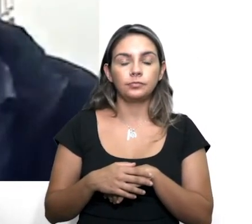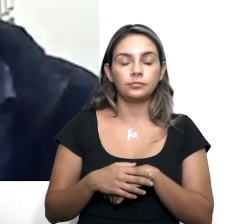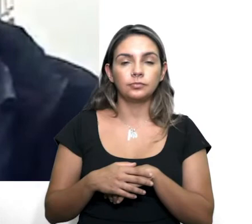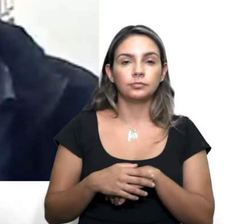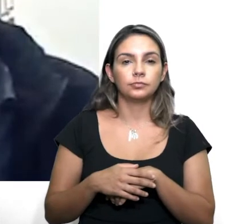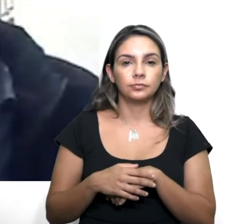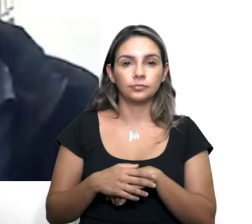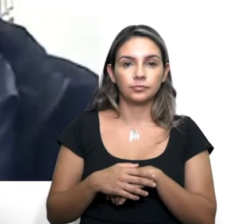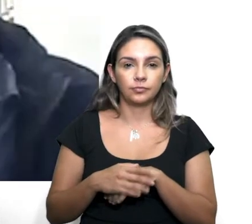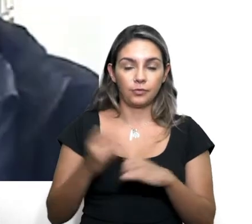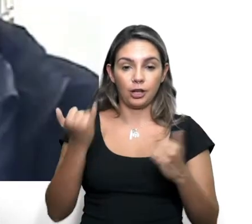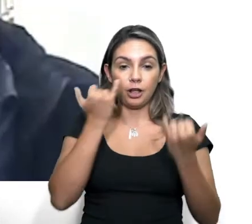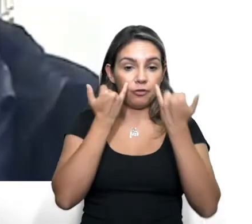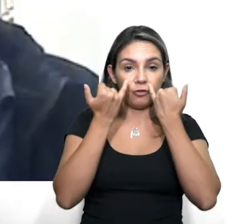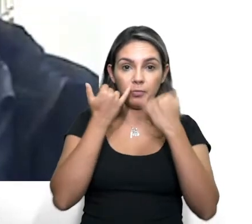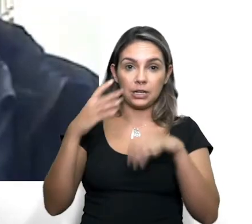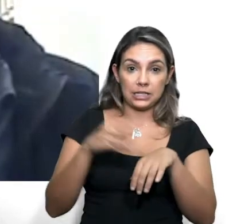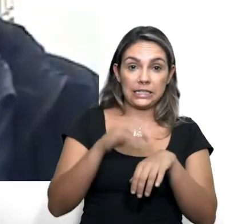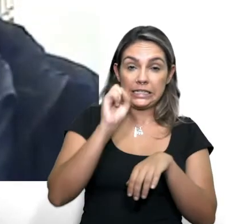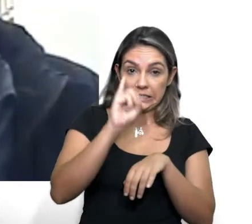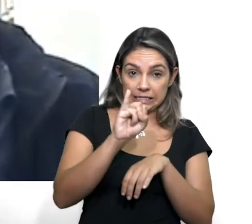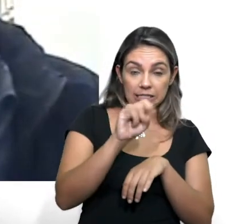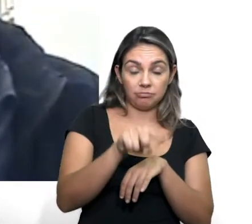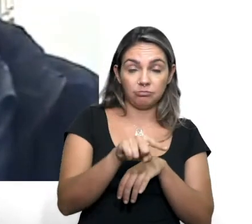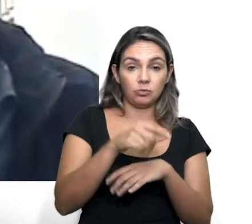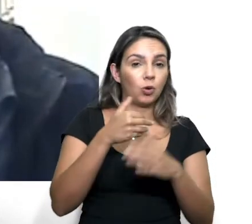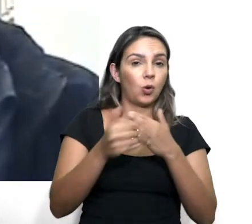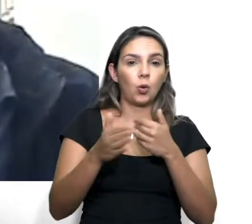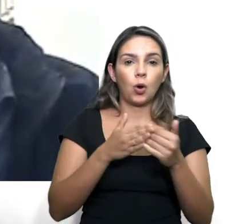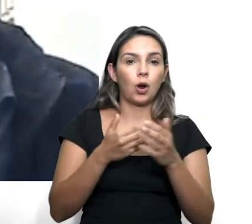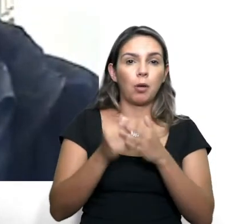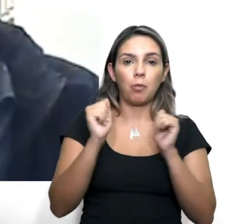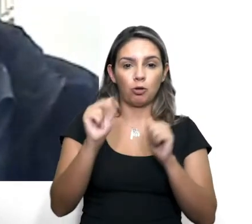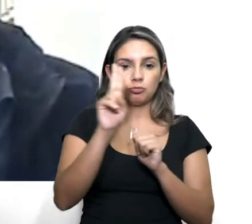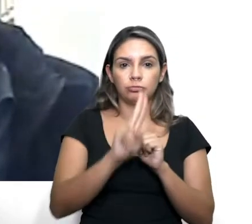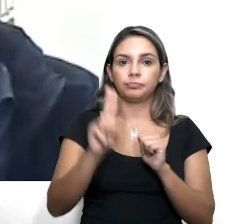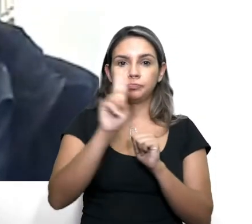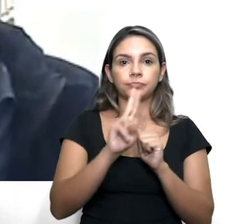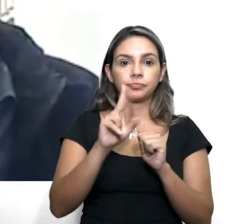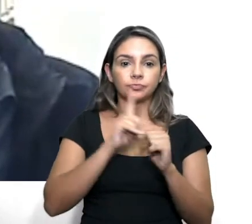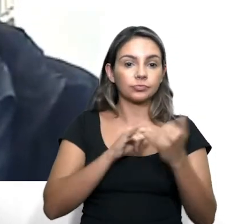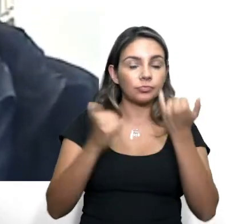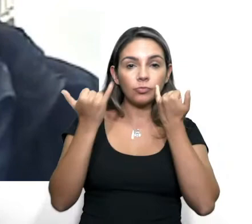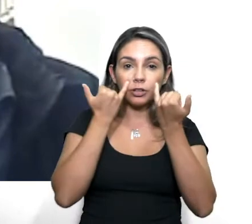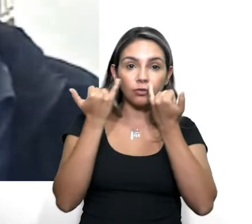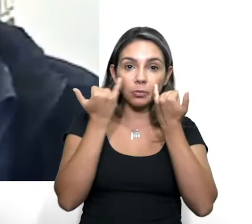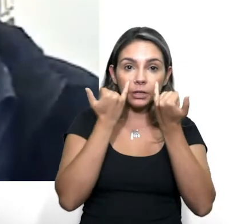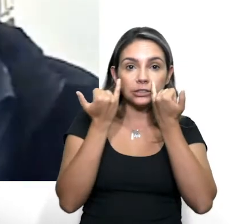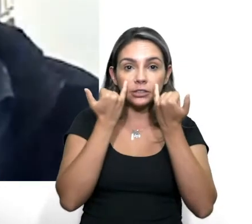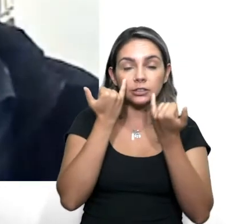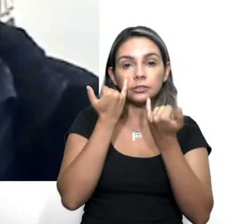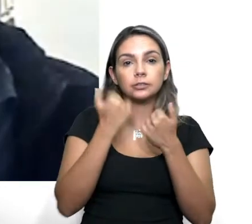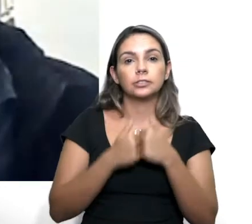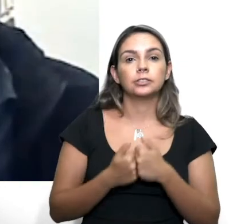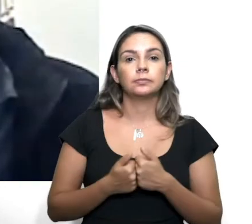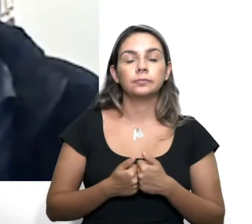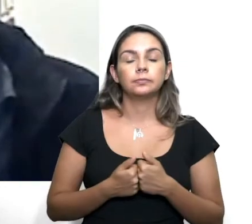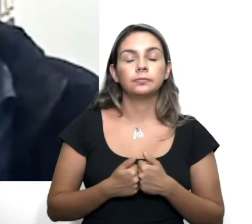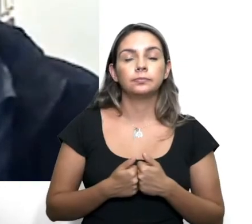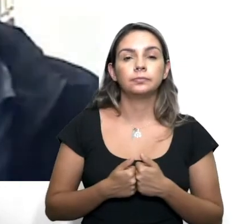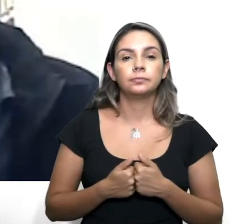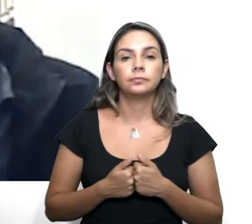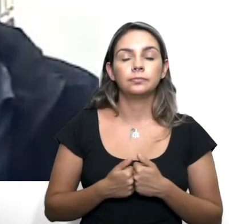soterrado de informação. Se for isso, qualquer canal é bom para passar informação e talvez